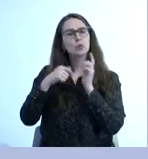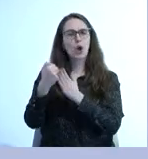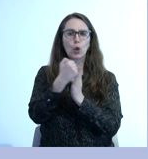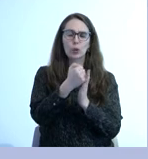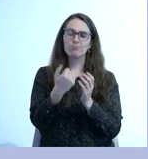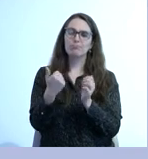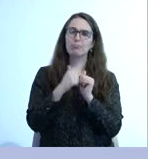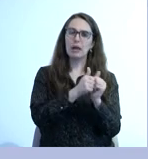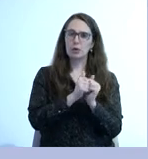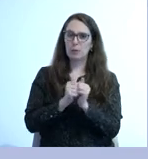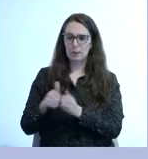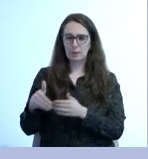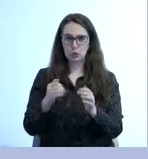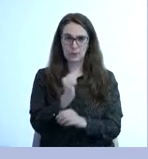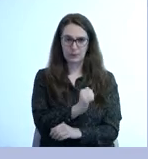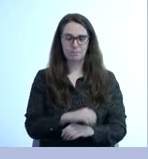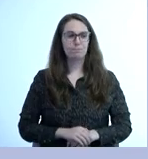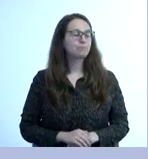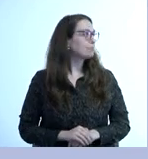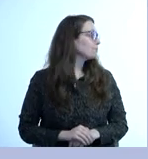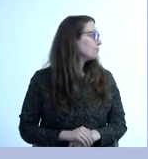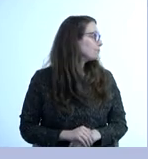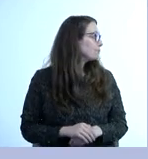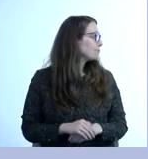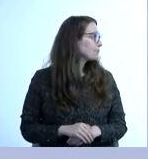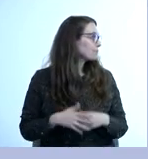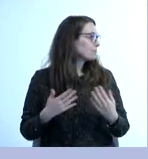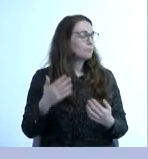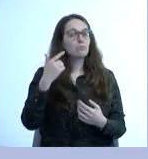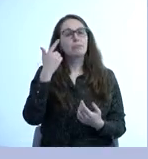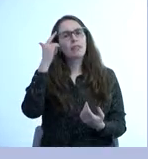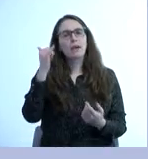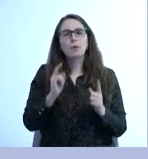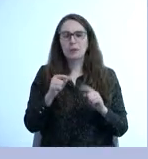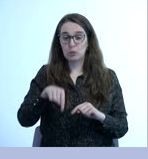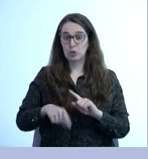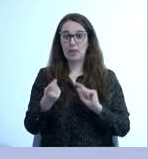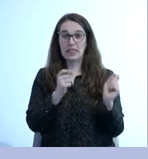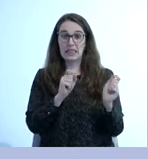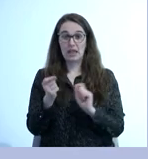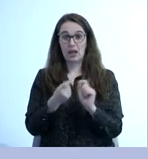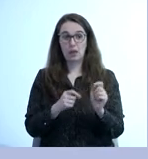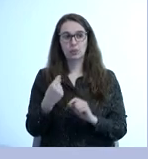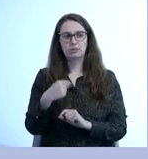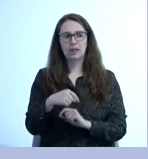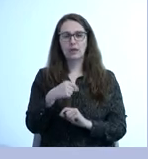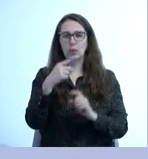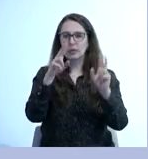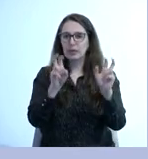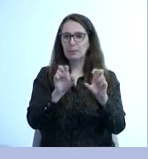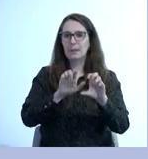próprio percurso. A ideia é um pouco de que este diálogo tenha como base as questões gerais com